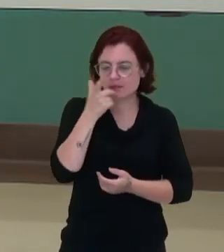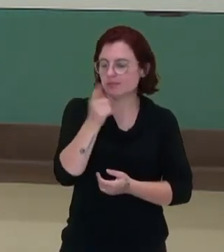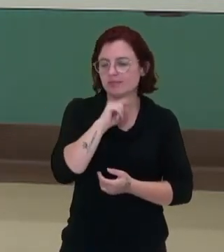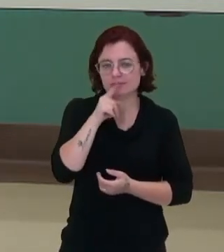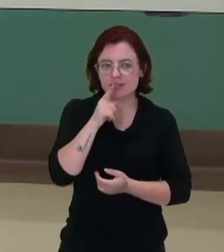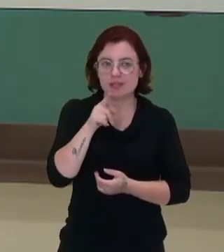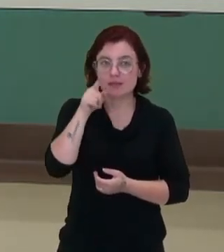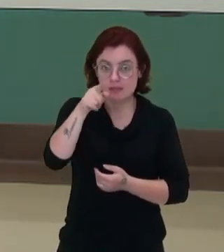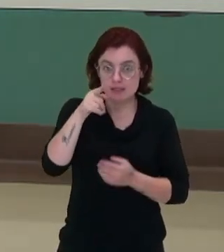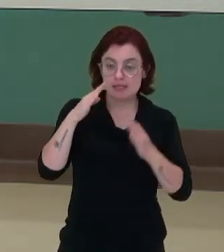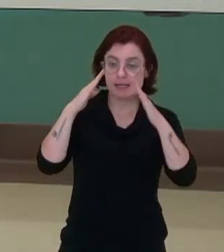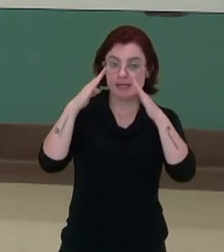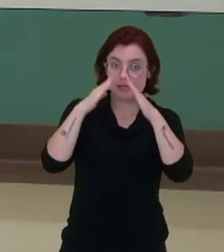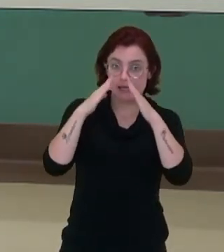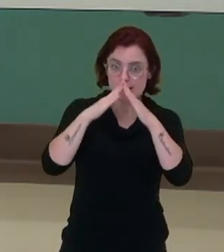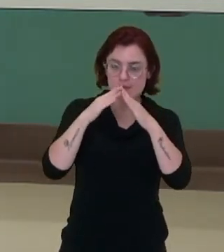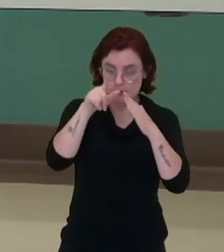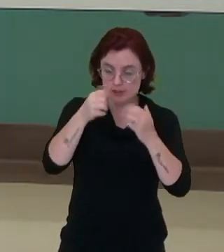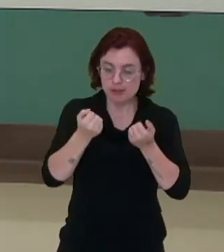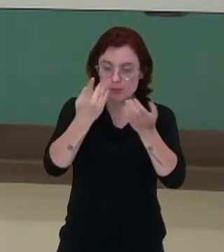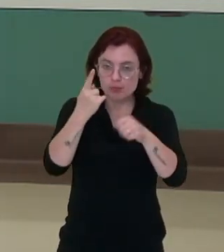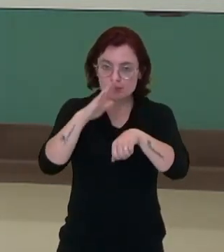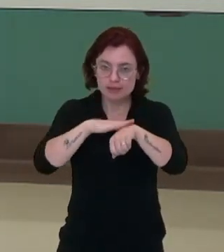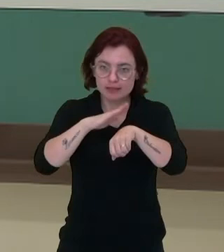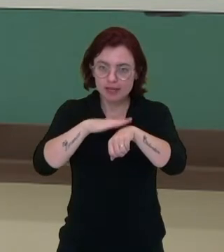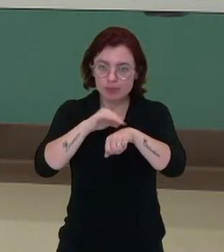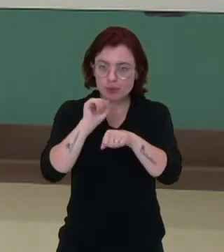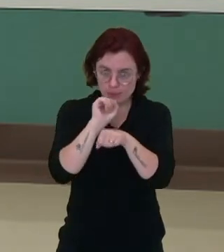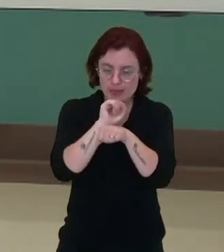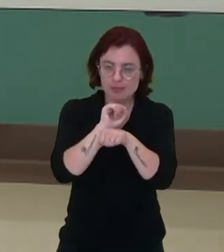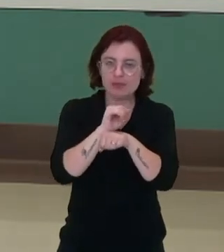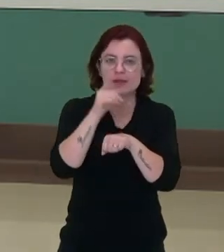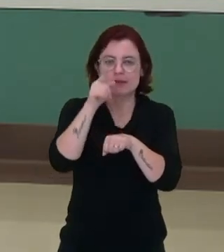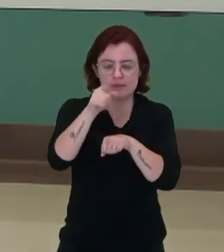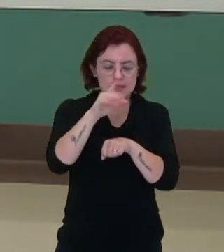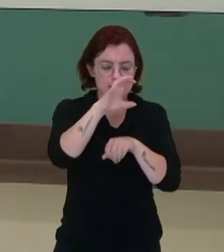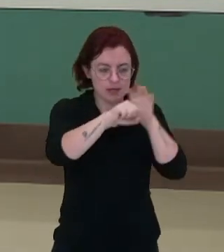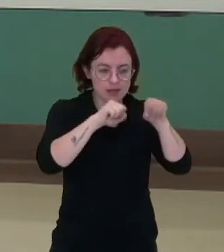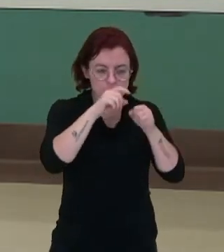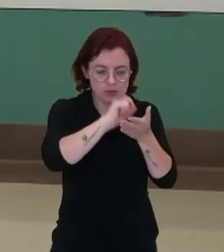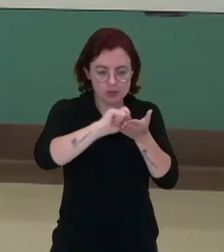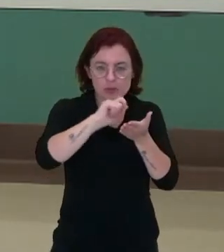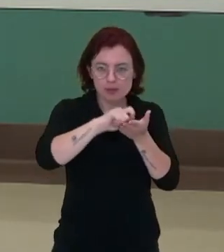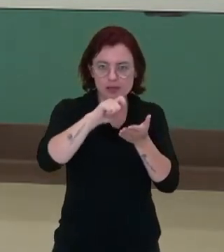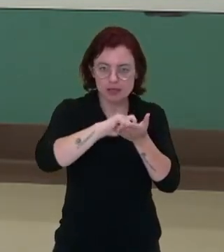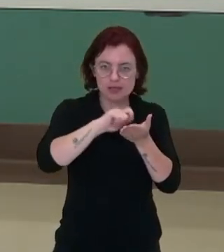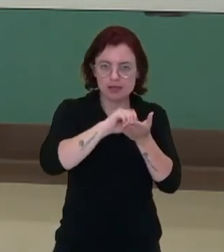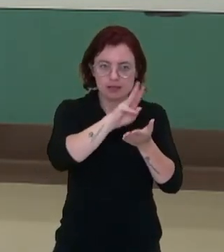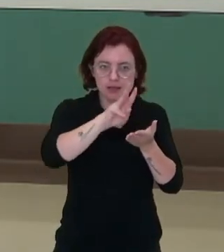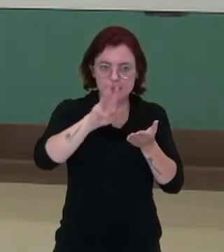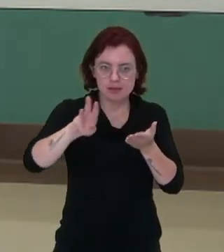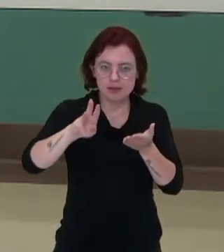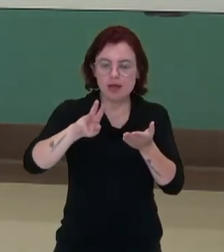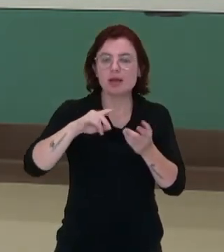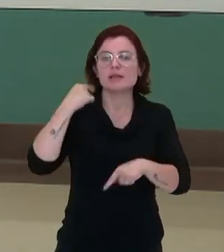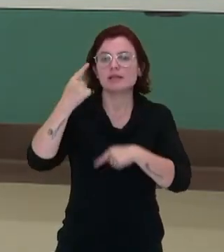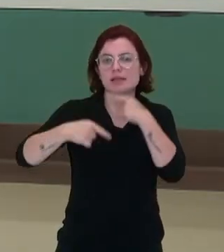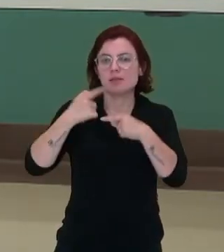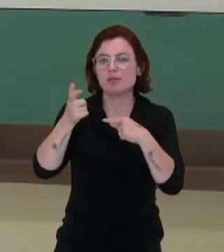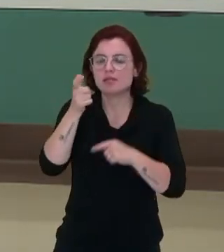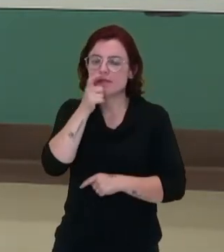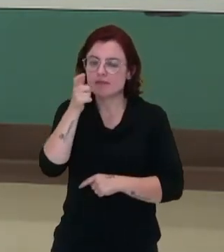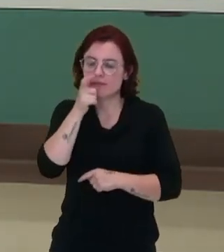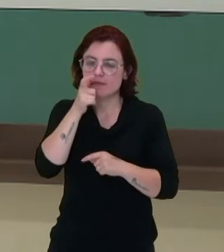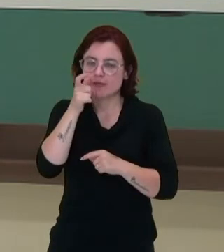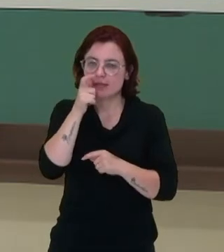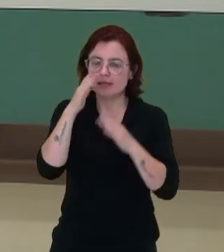aqui, então eu vou dar um tempo agora, vou dar uma paradinha, para que vocês possam copiar bem certinho o link